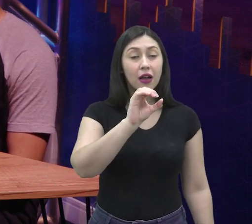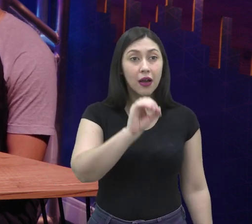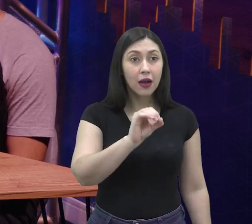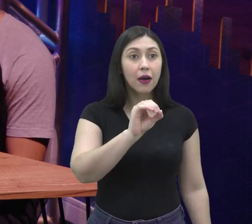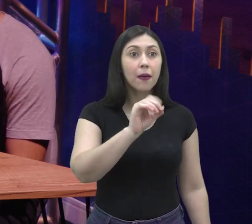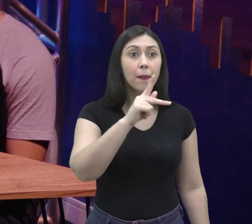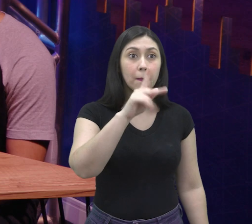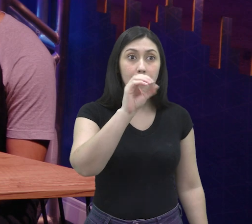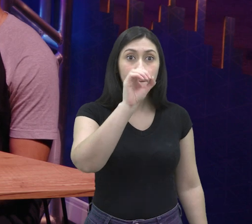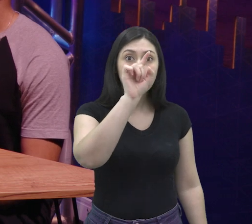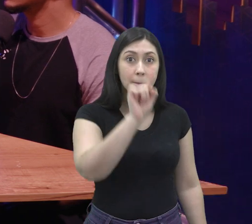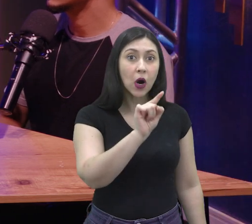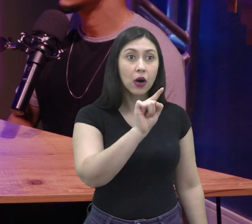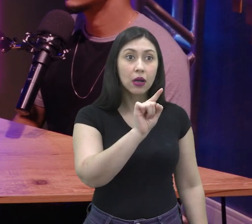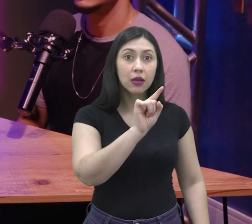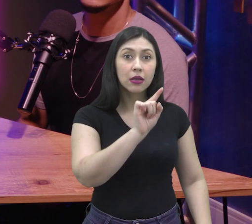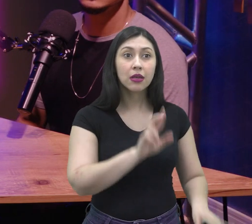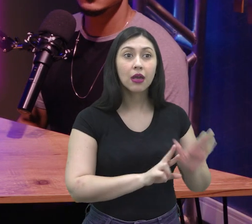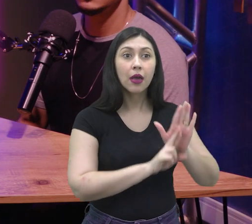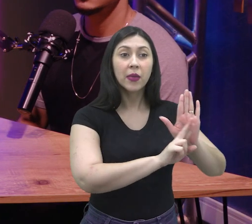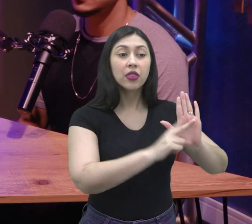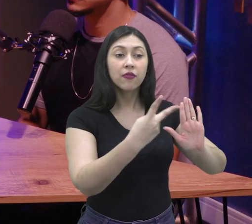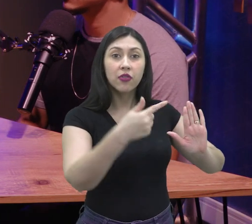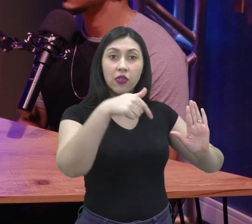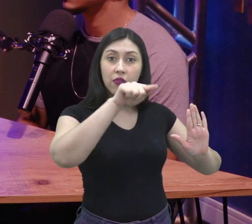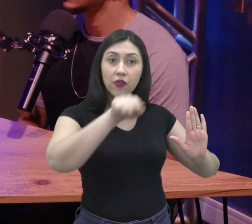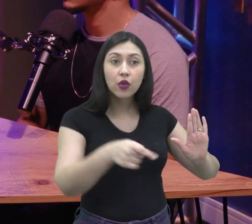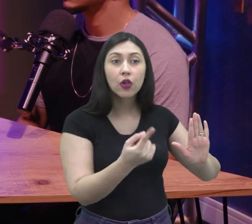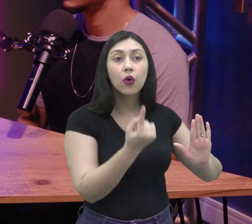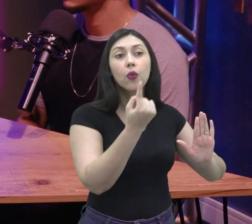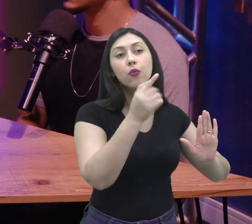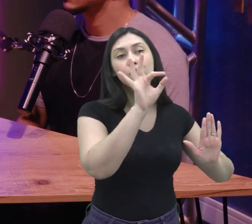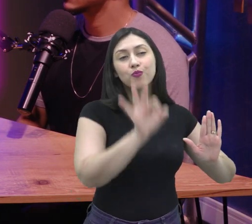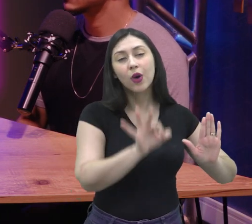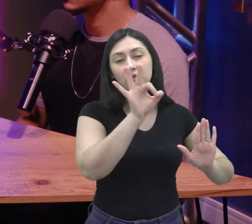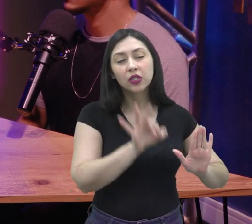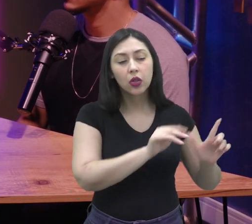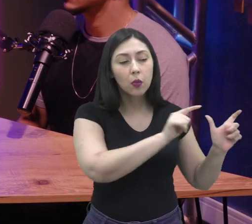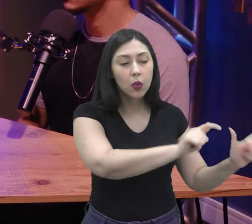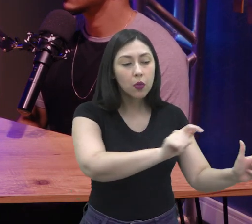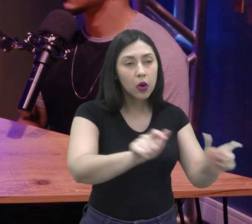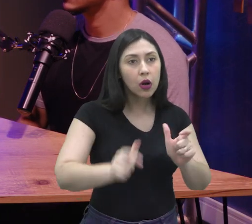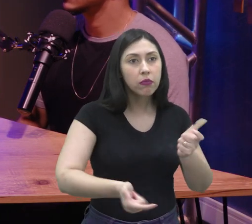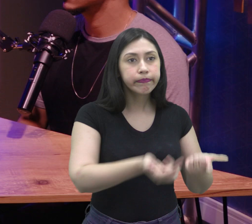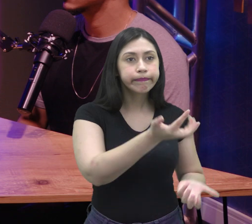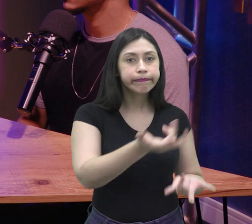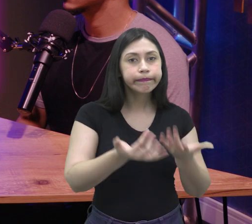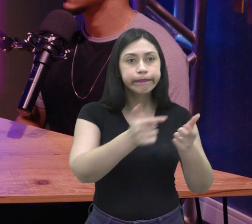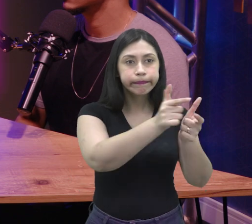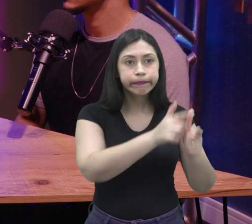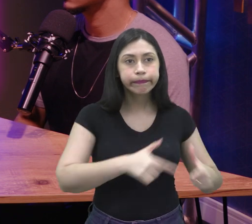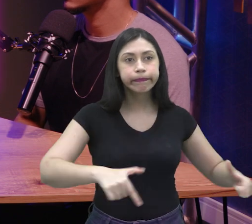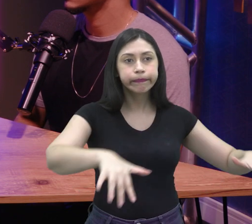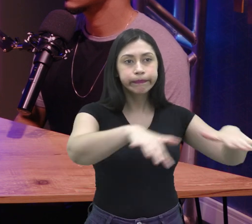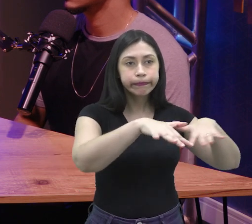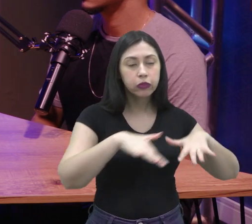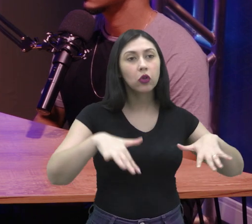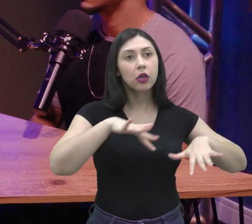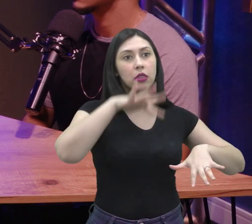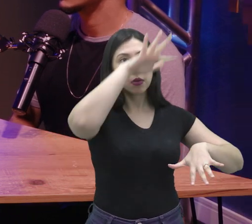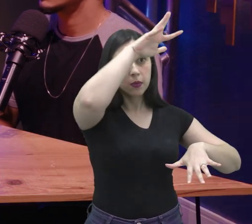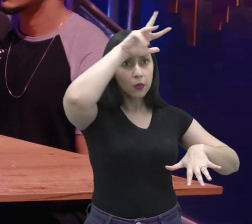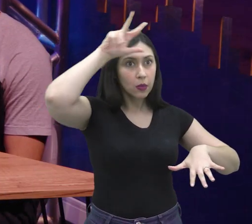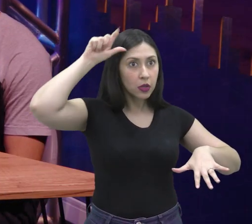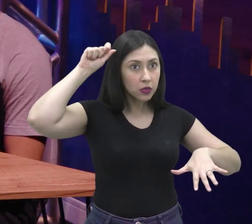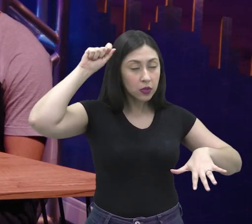que sozinha representa 27,1%, né, de todos os focos de calor nos territórios da Amazônia, né, nesse período